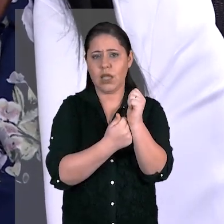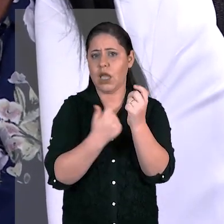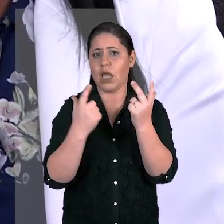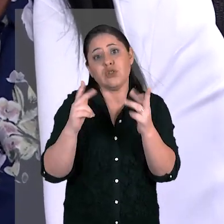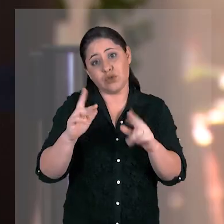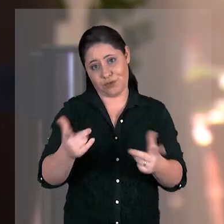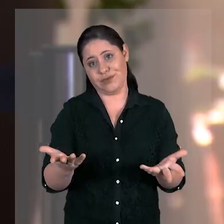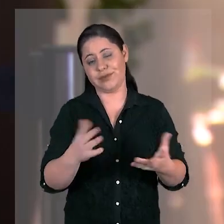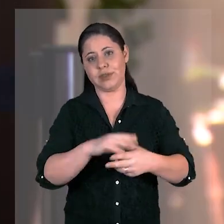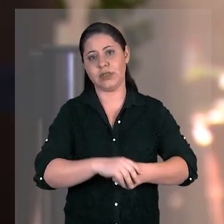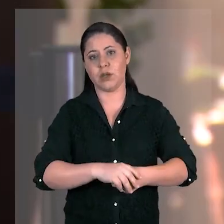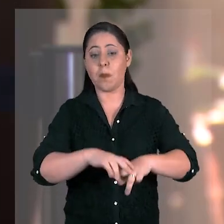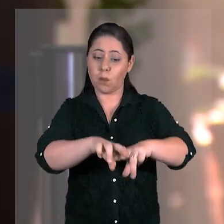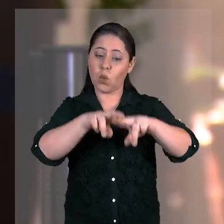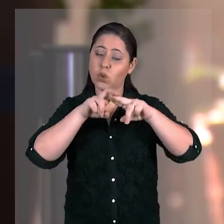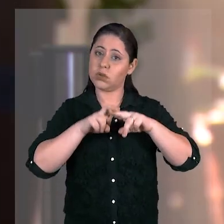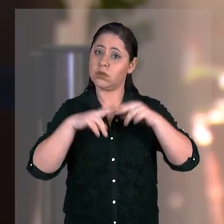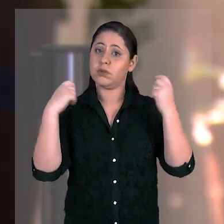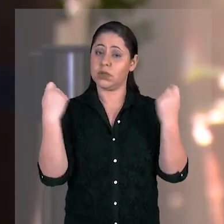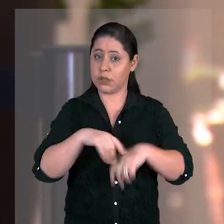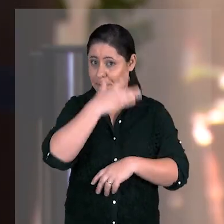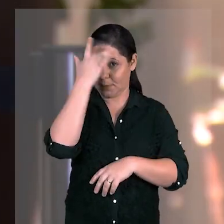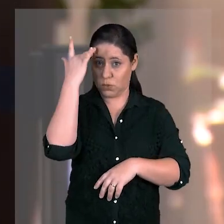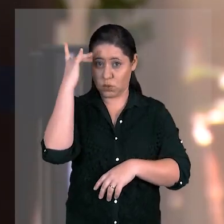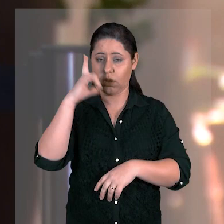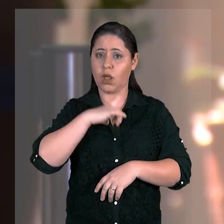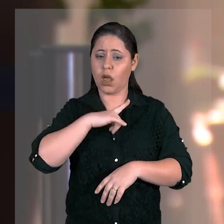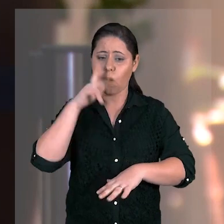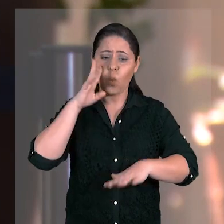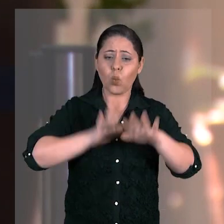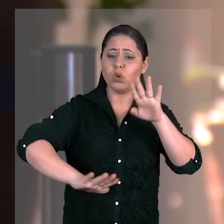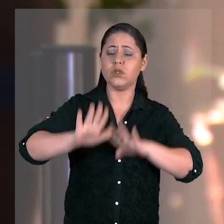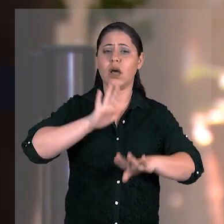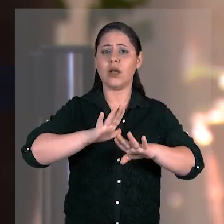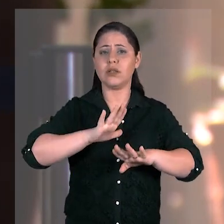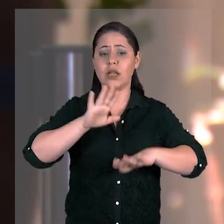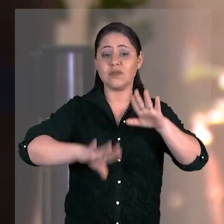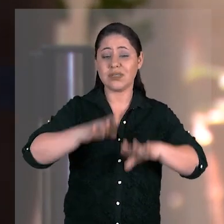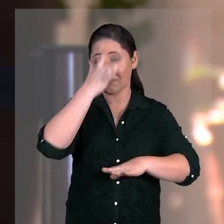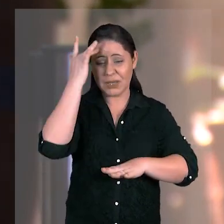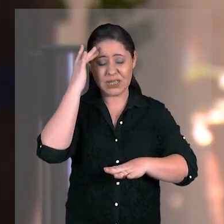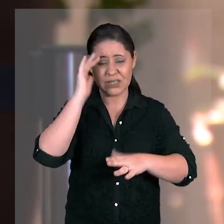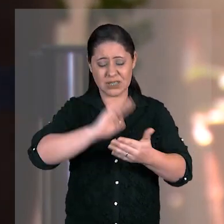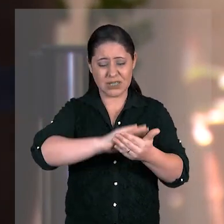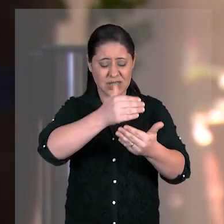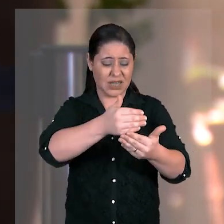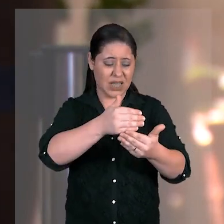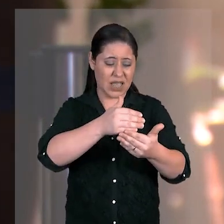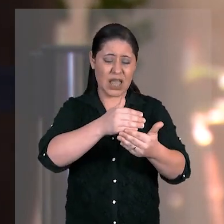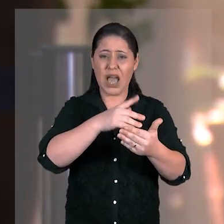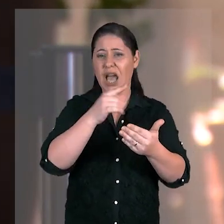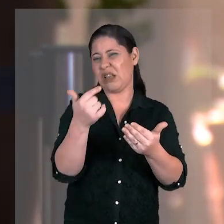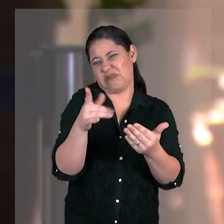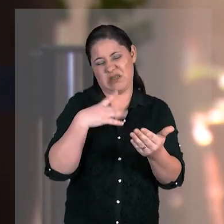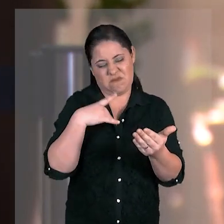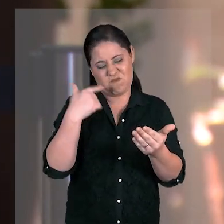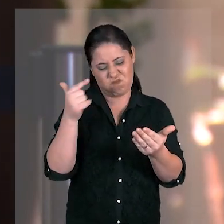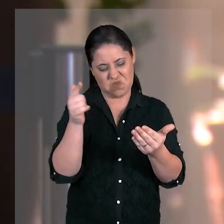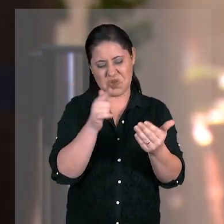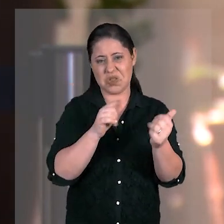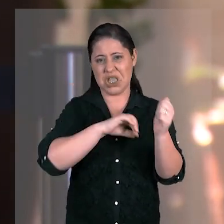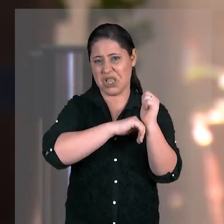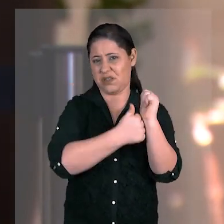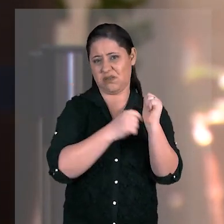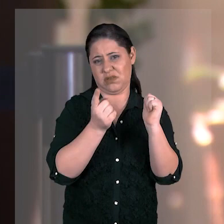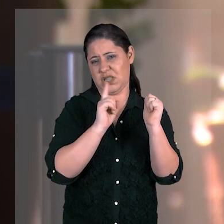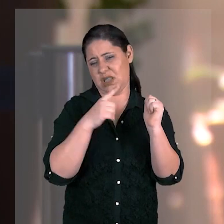uma invasão. Então as pessoas têm que tomar muito cuidado. Às vezes você pega um celular e você fala, não, eu não coloquei